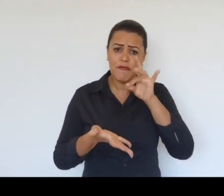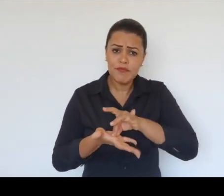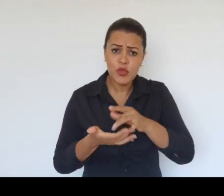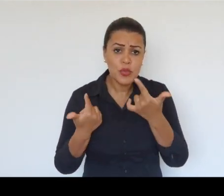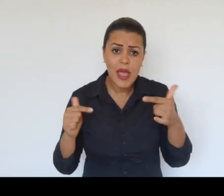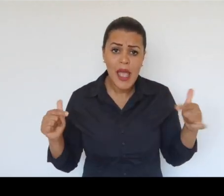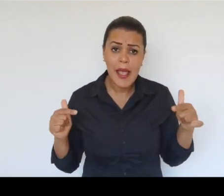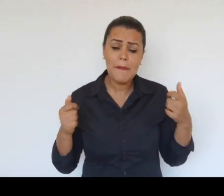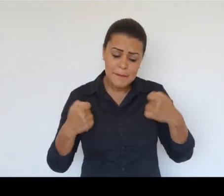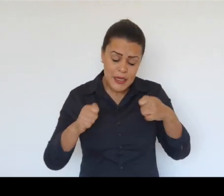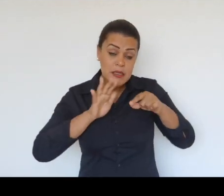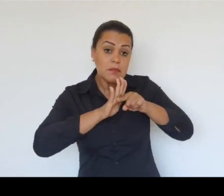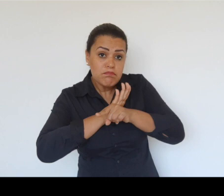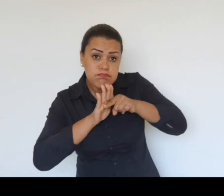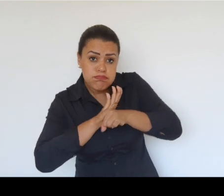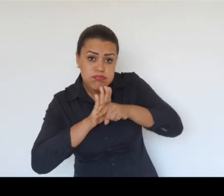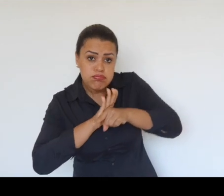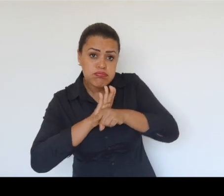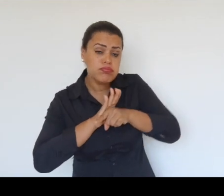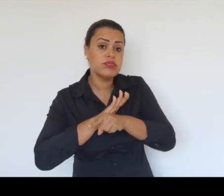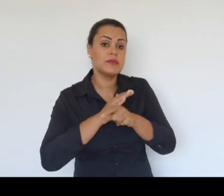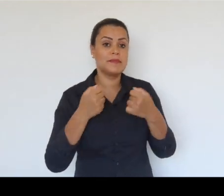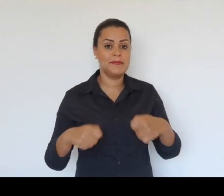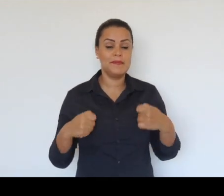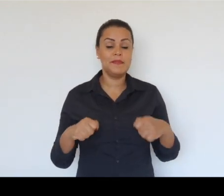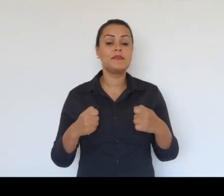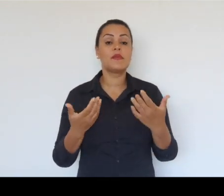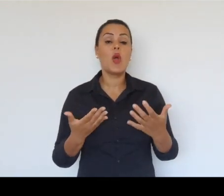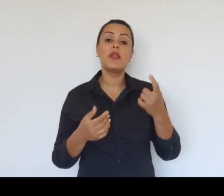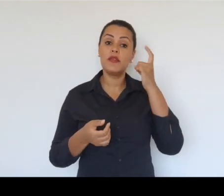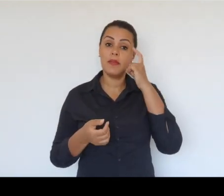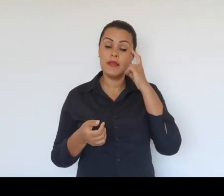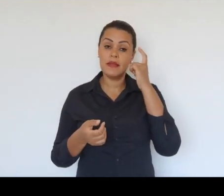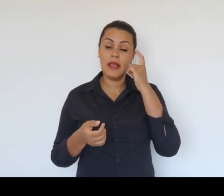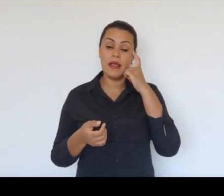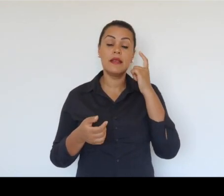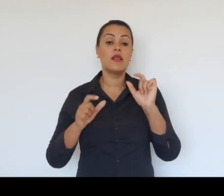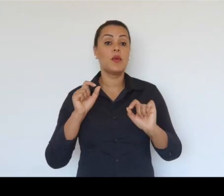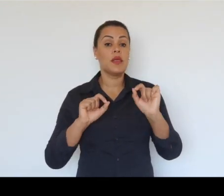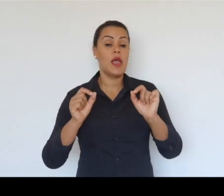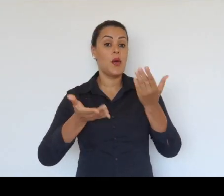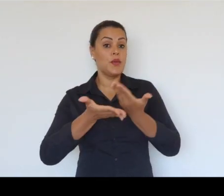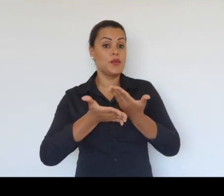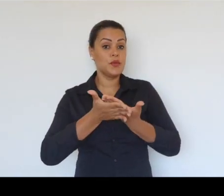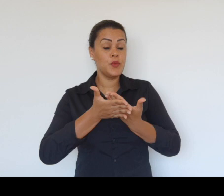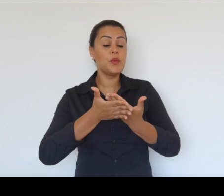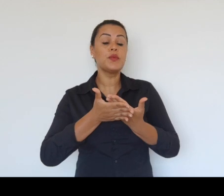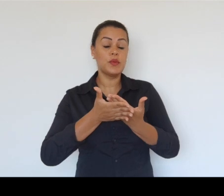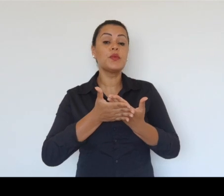prontas ainda, que elas ainda precisam continuar pesquisando. Quando a gente pensa em que contribuição que o estudo da